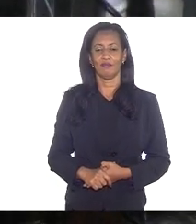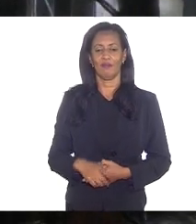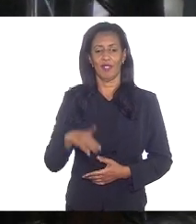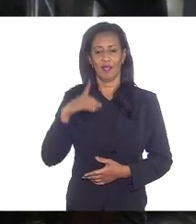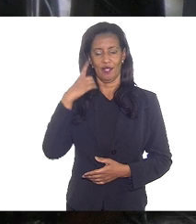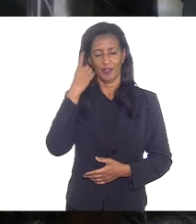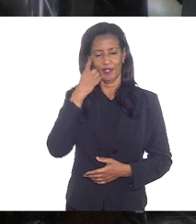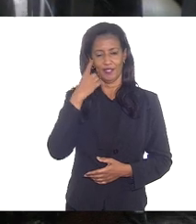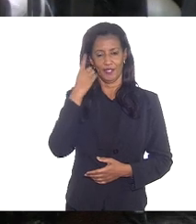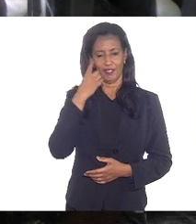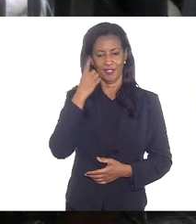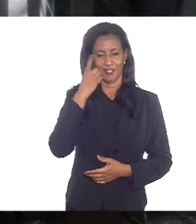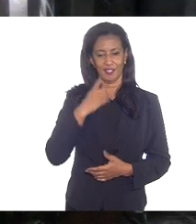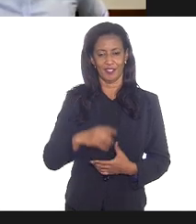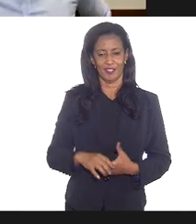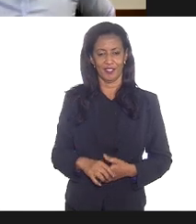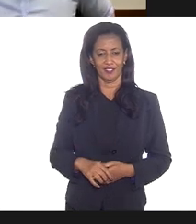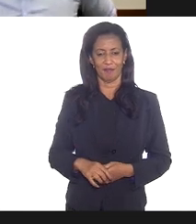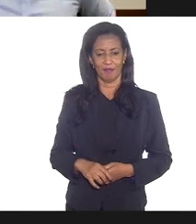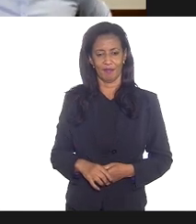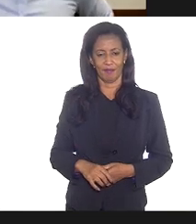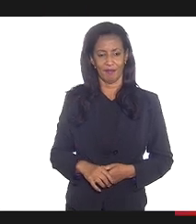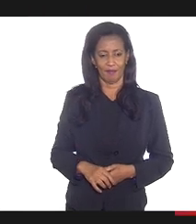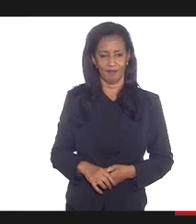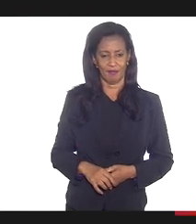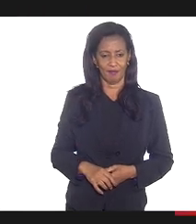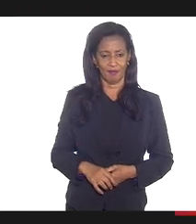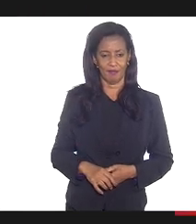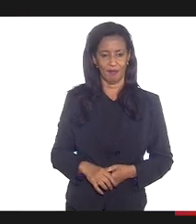Deputada... Quem não aparece, não é lembrado. Hein?